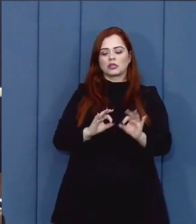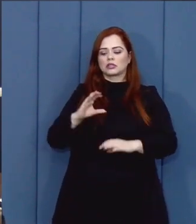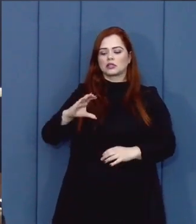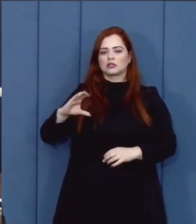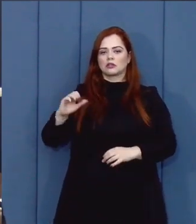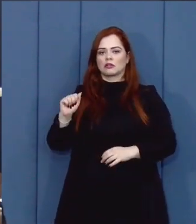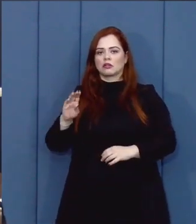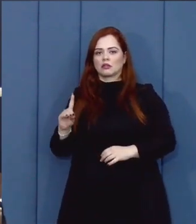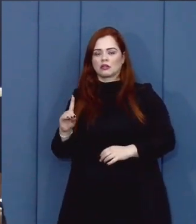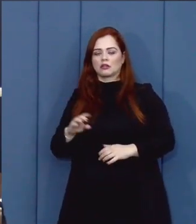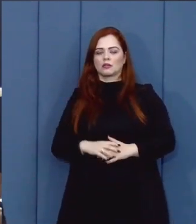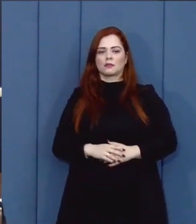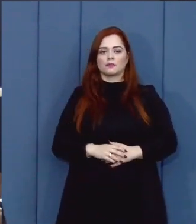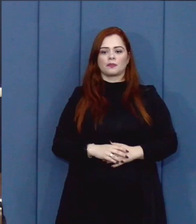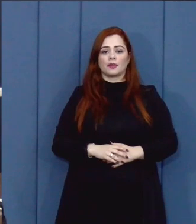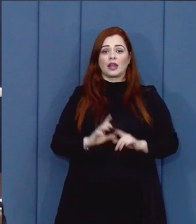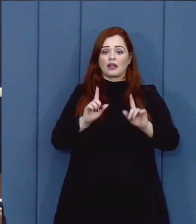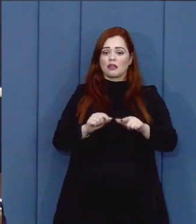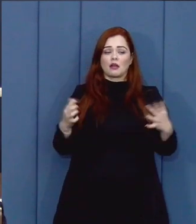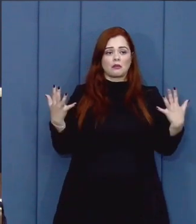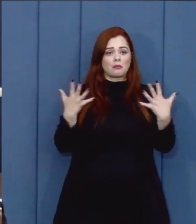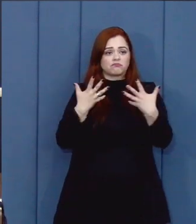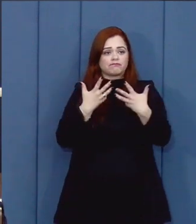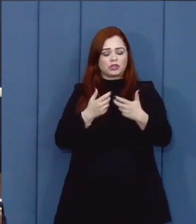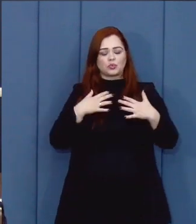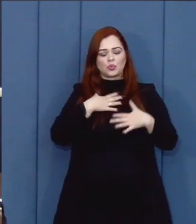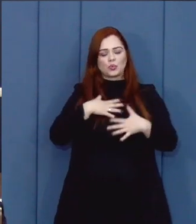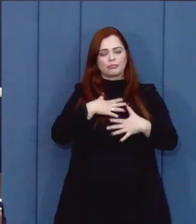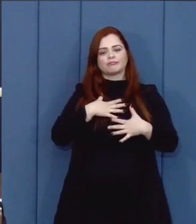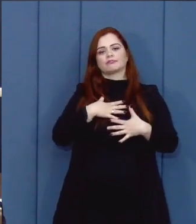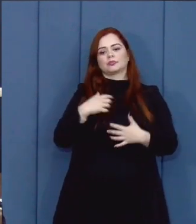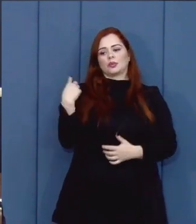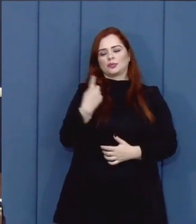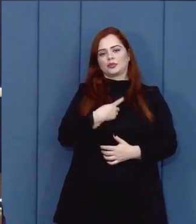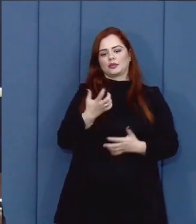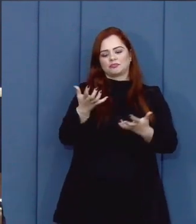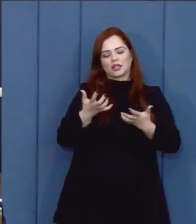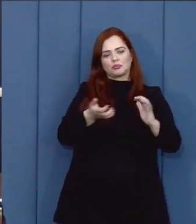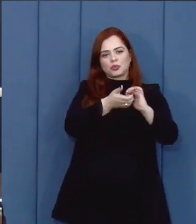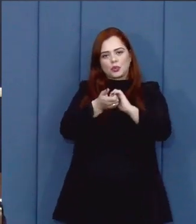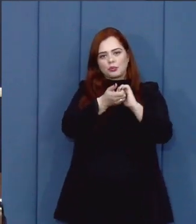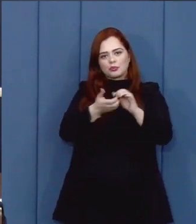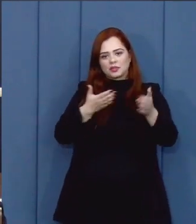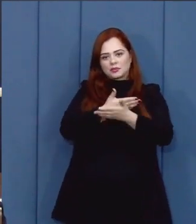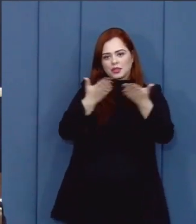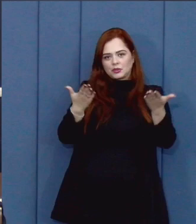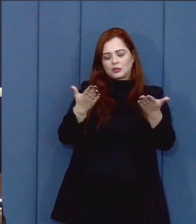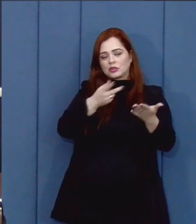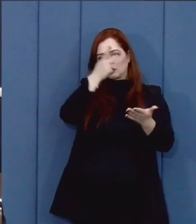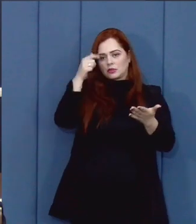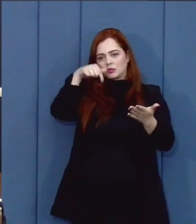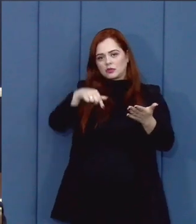CCAB, e é uma grande satisfação para nós. Então, eu gostaria de saudar a todos os